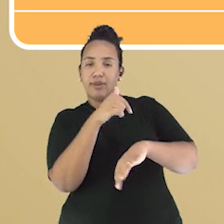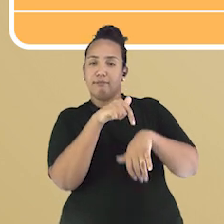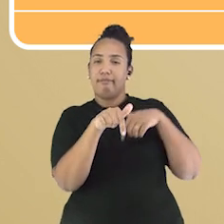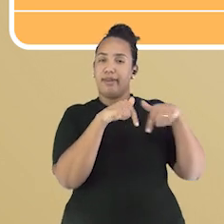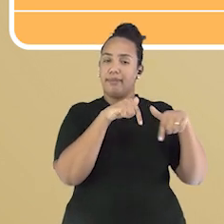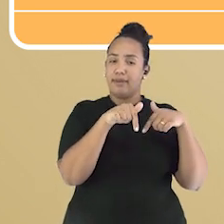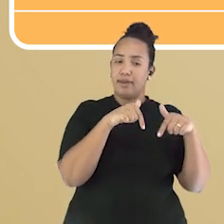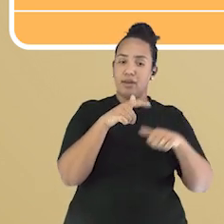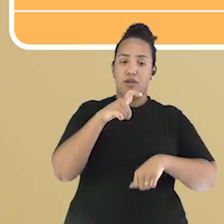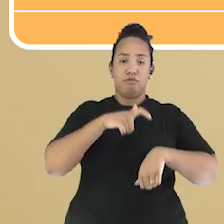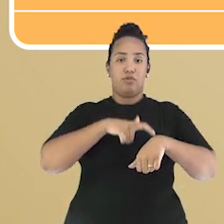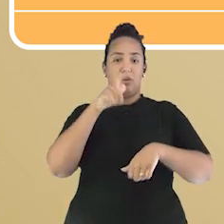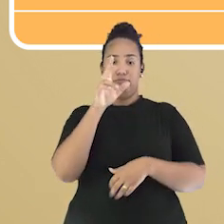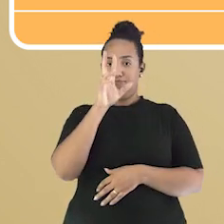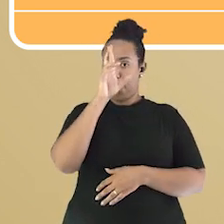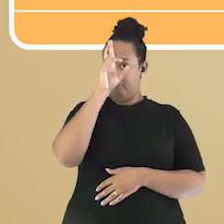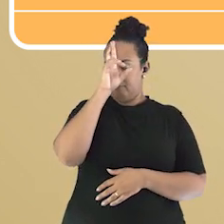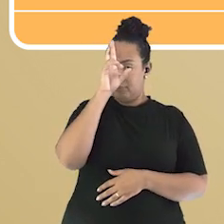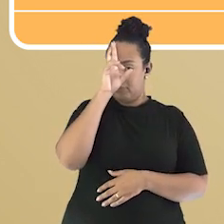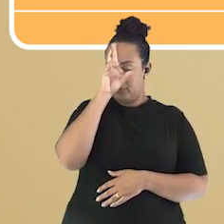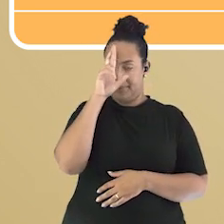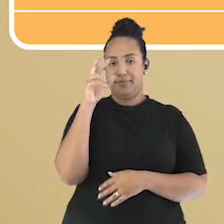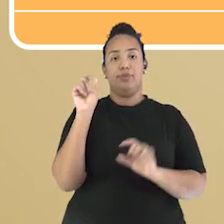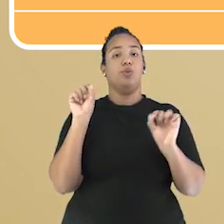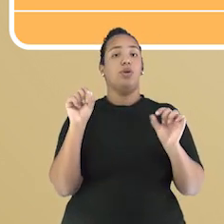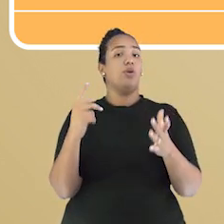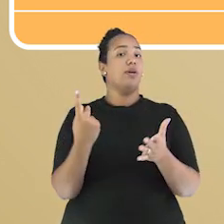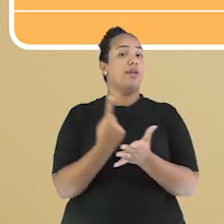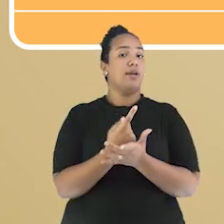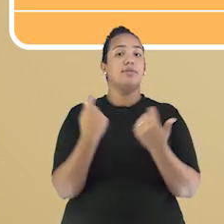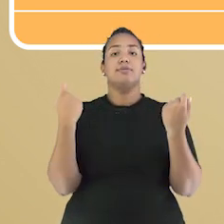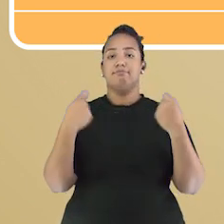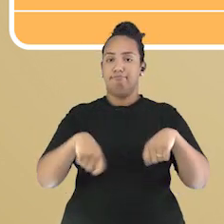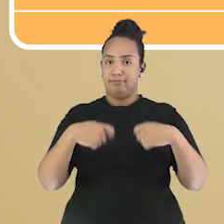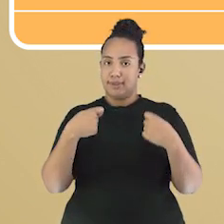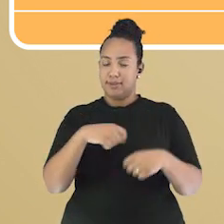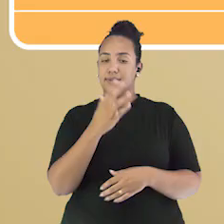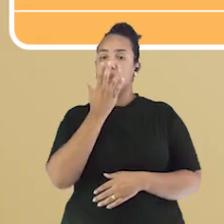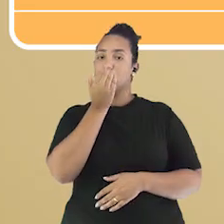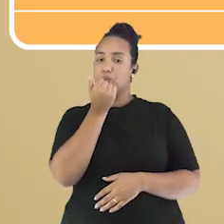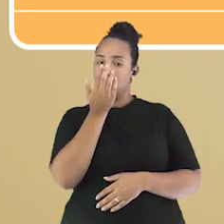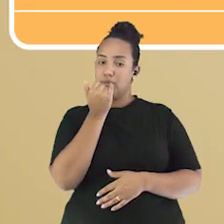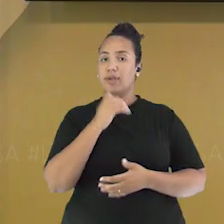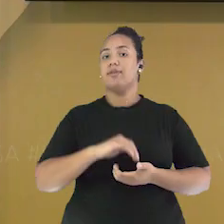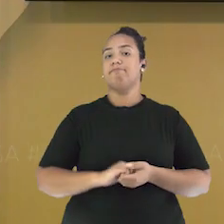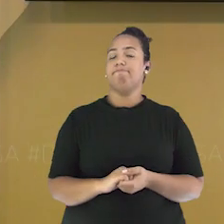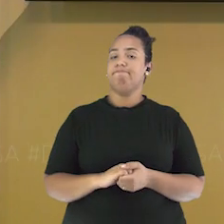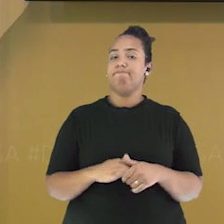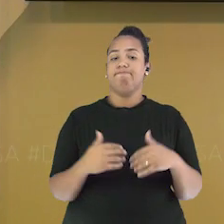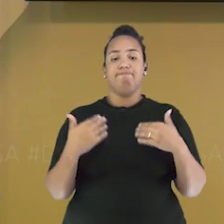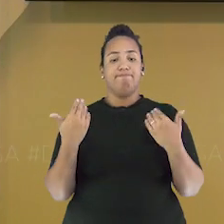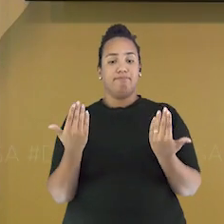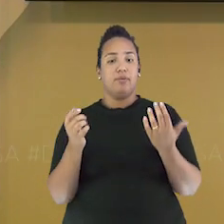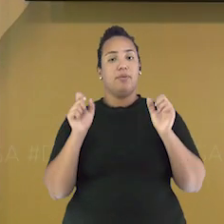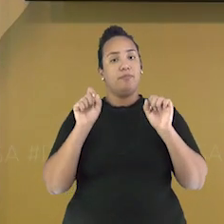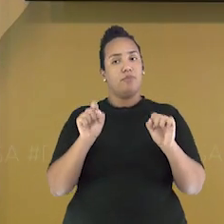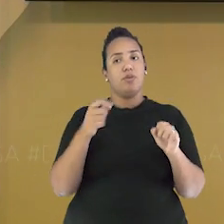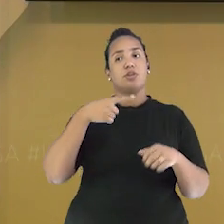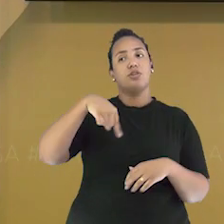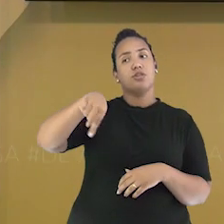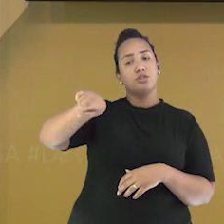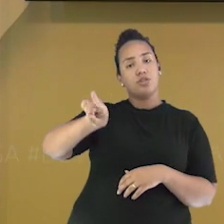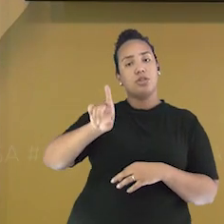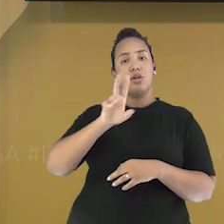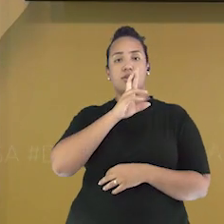do trabalho, deu a hora do almoço e não tem jeito, precisamos comer. E aí a gente pode sair, ir